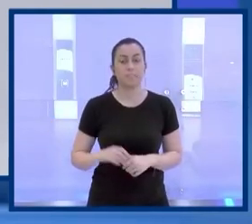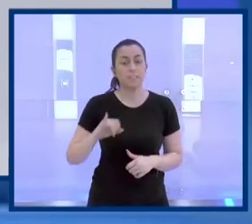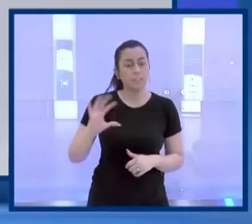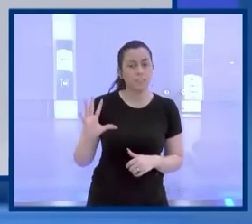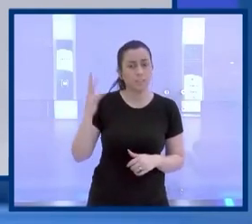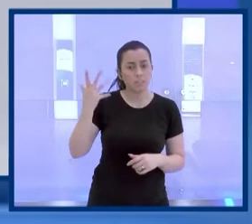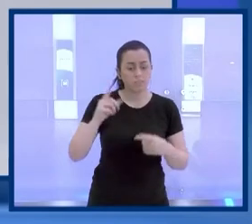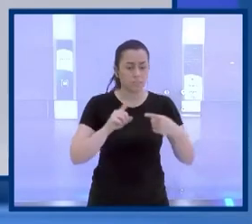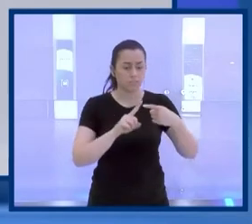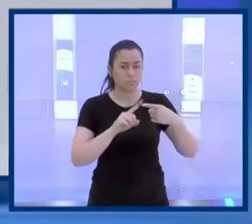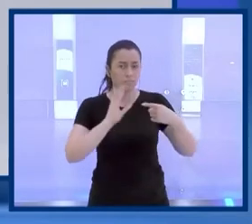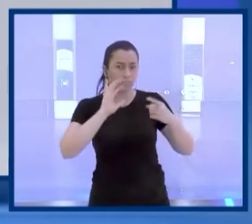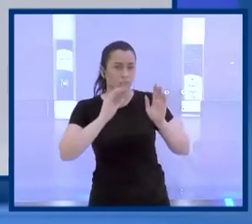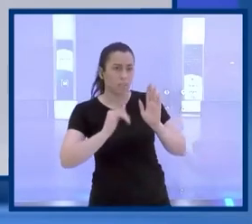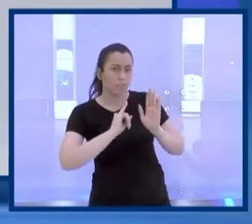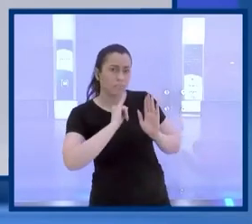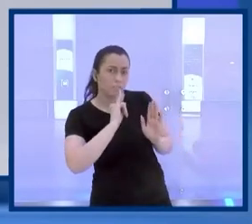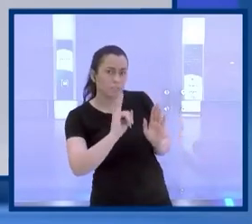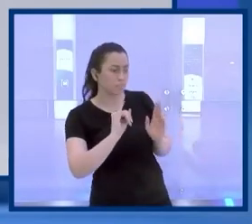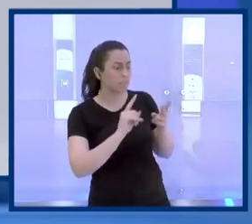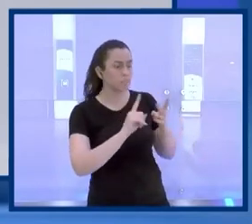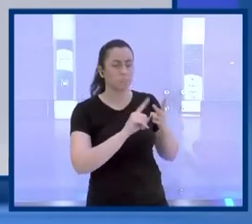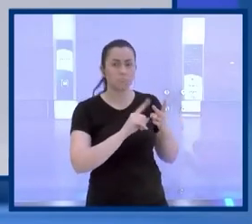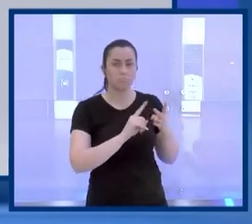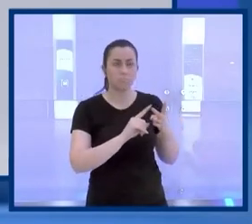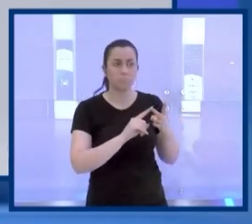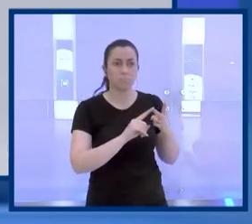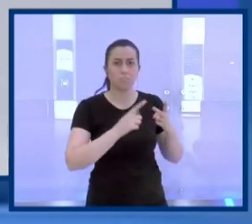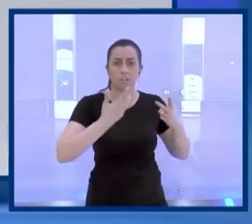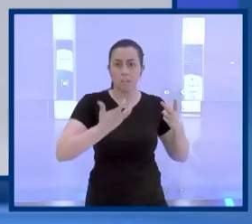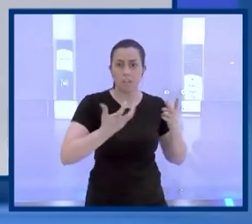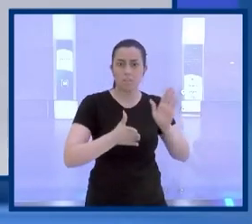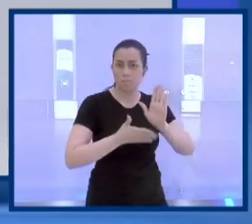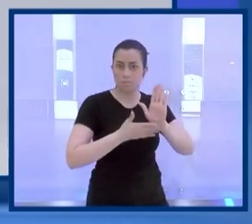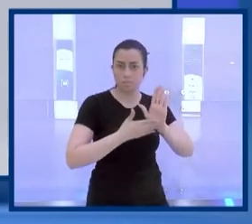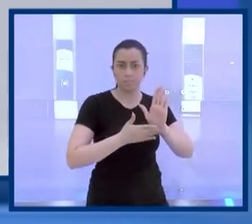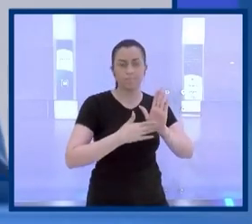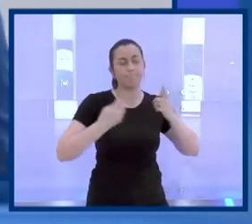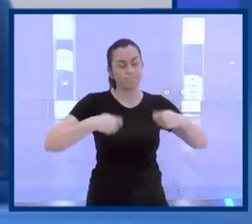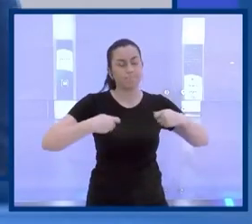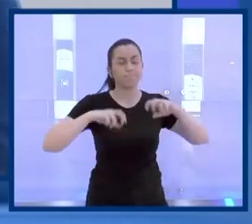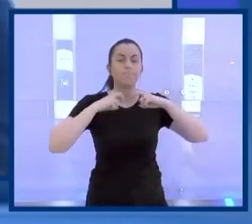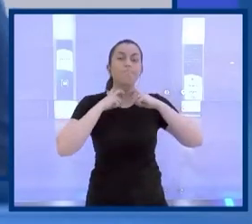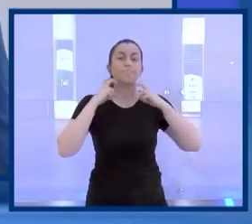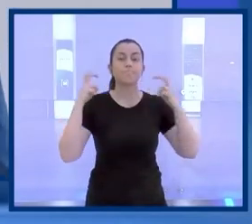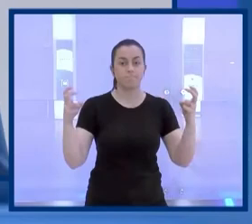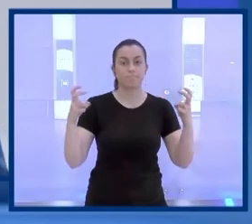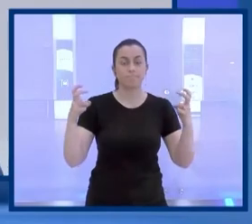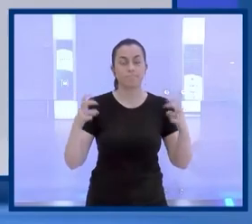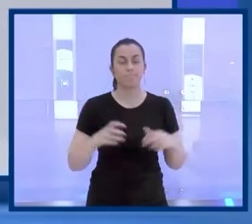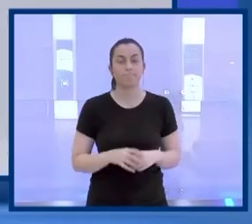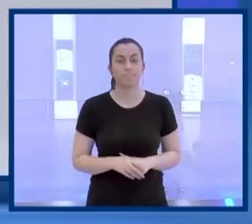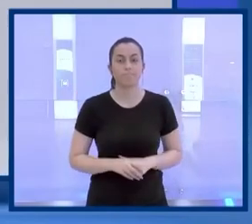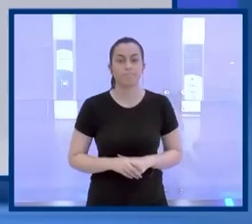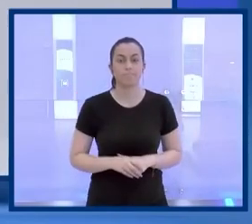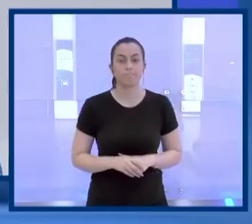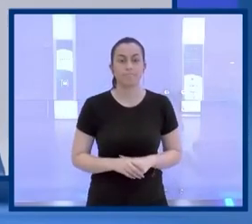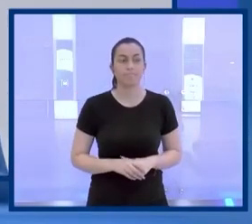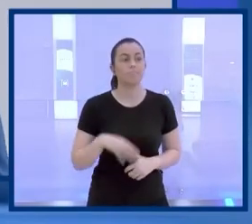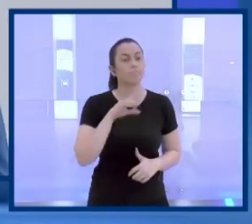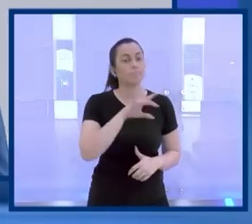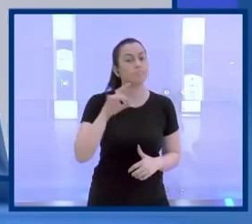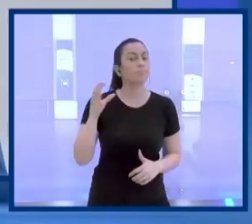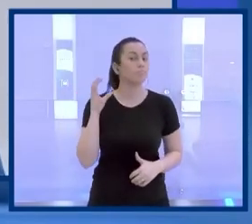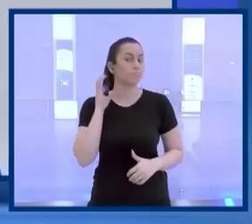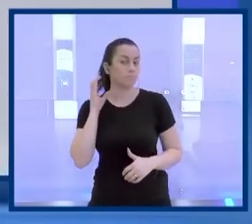apresente proposta válida. Ao início do viva voz, serão informadas as proponentes e respectivas corretoras